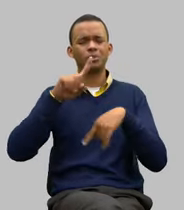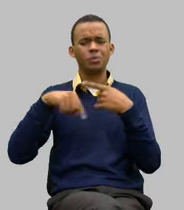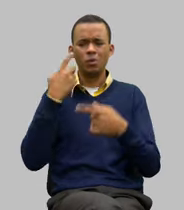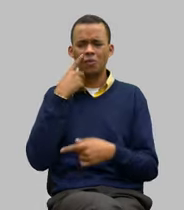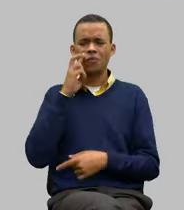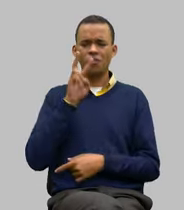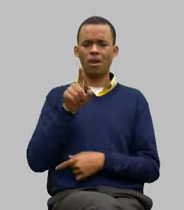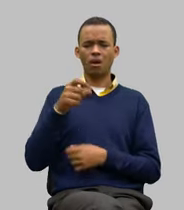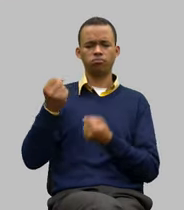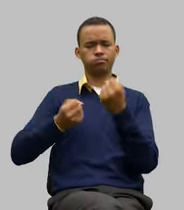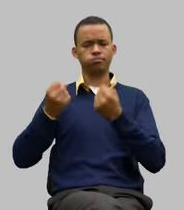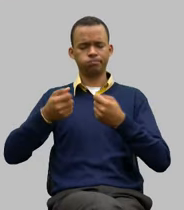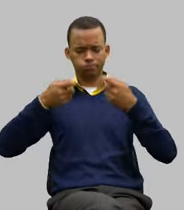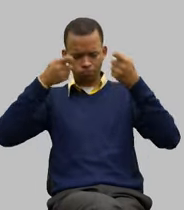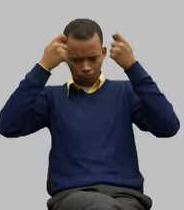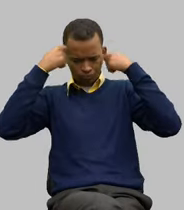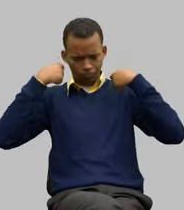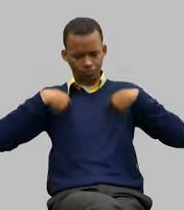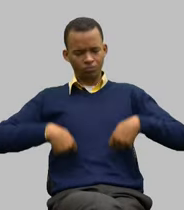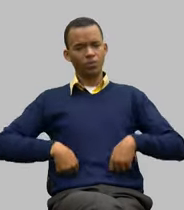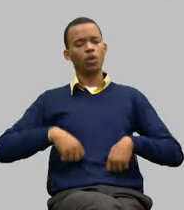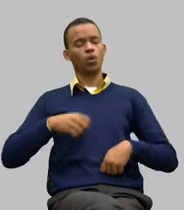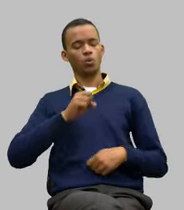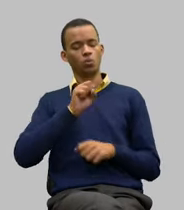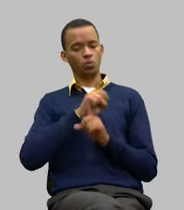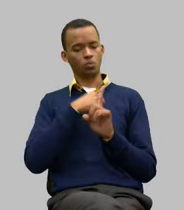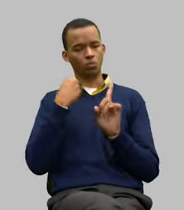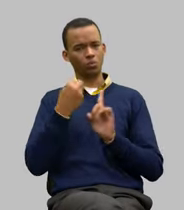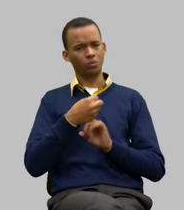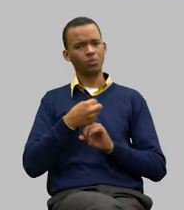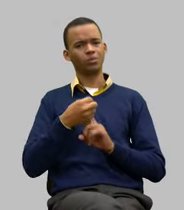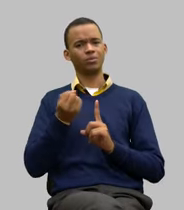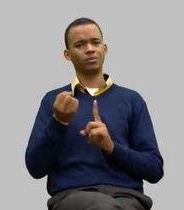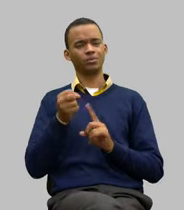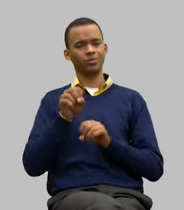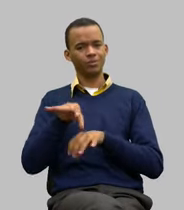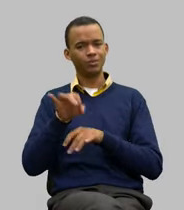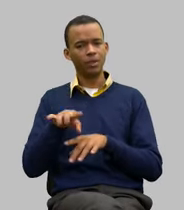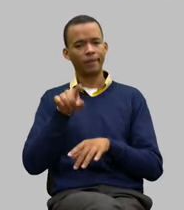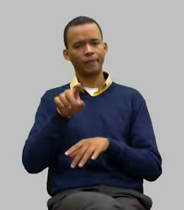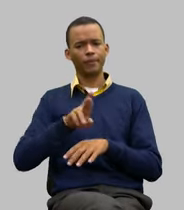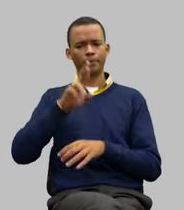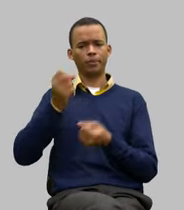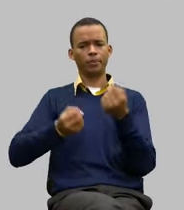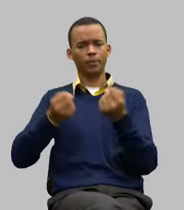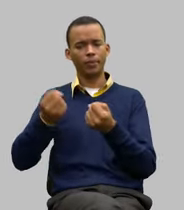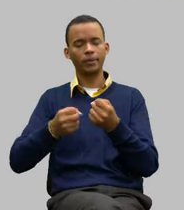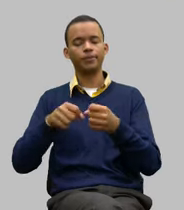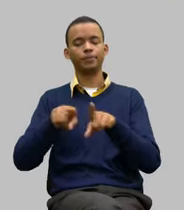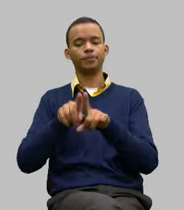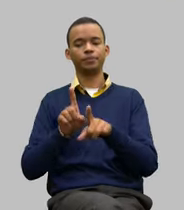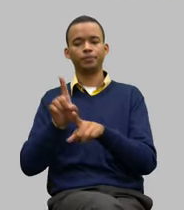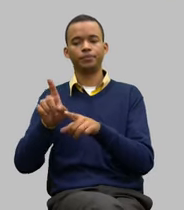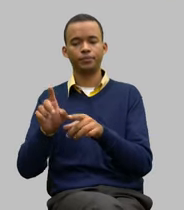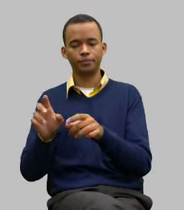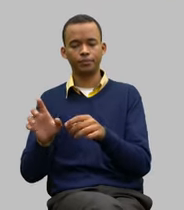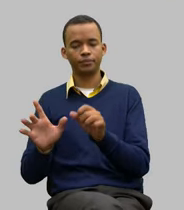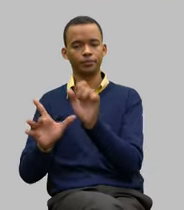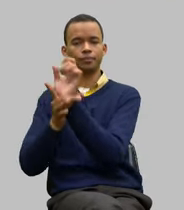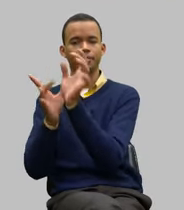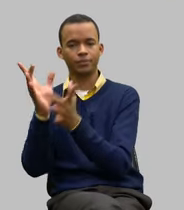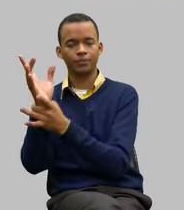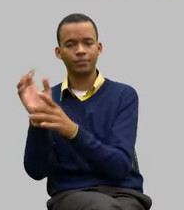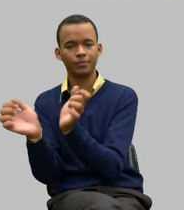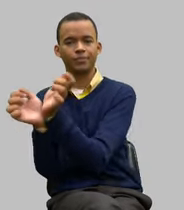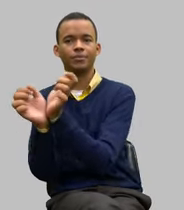viatura caracterizada sócio educativo depara com eles conduzindo algemando fazendo contenção que